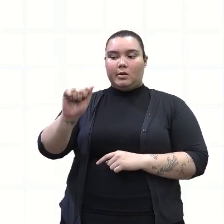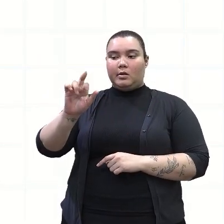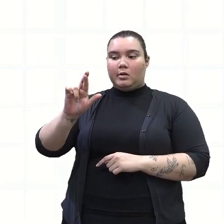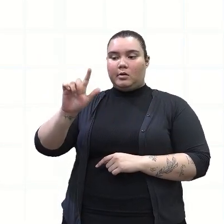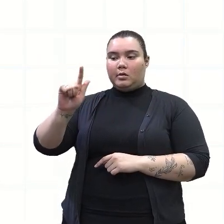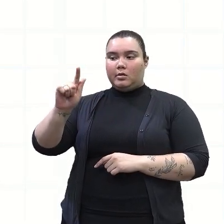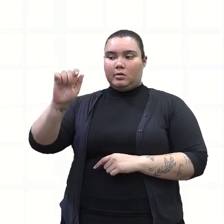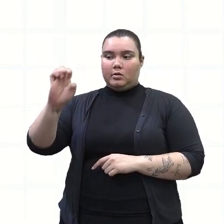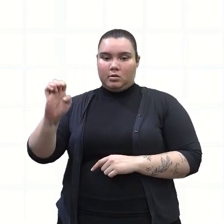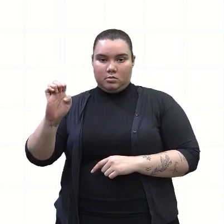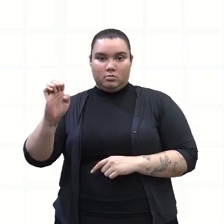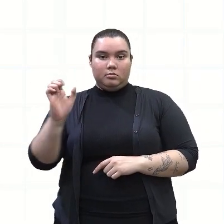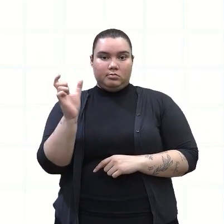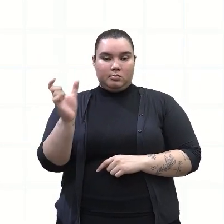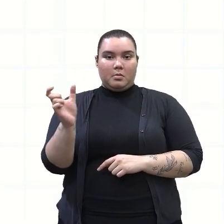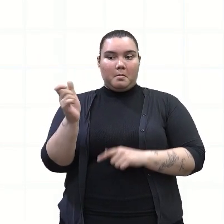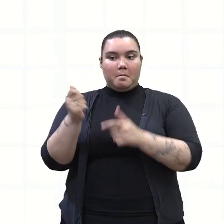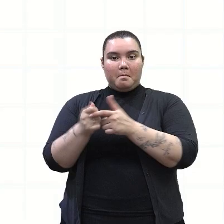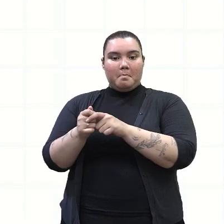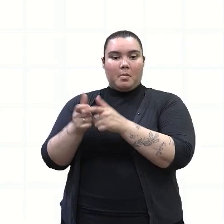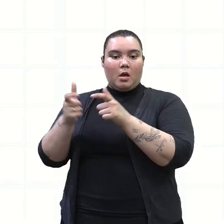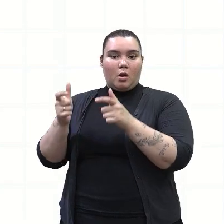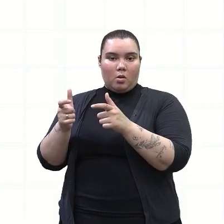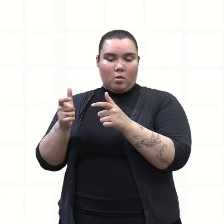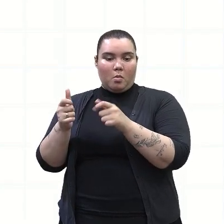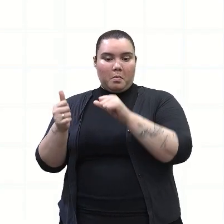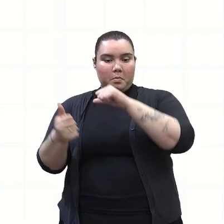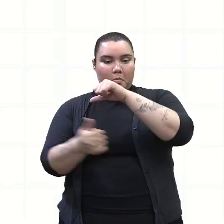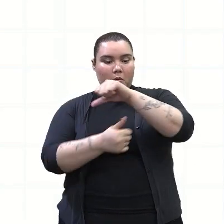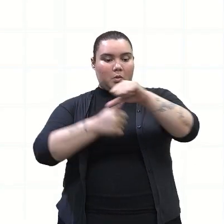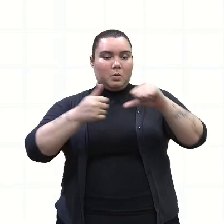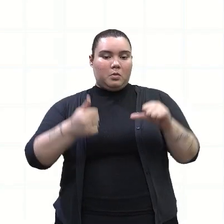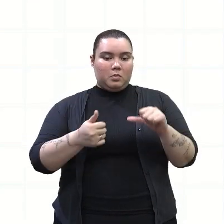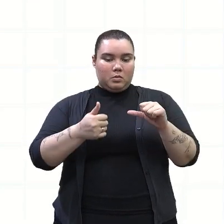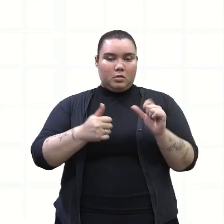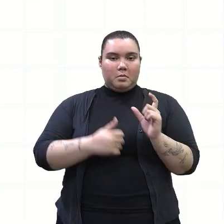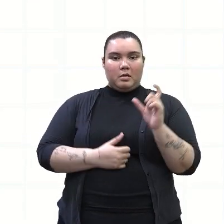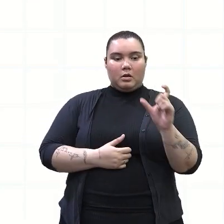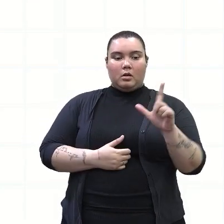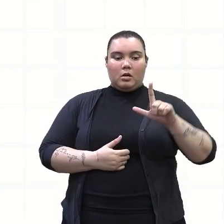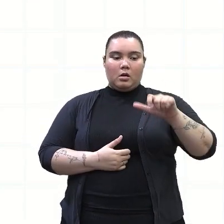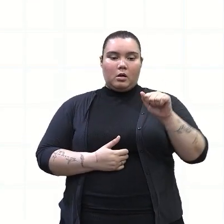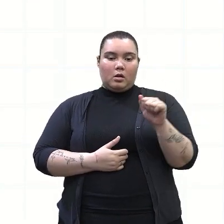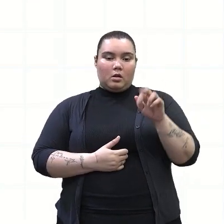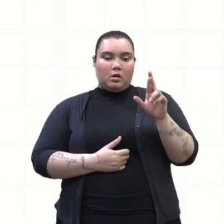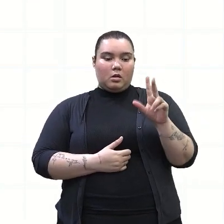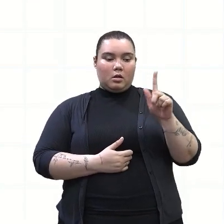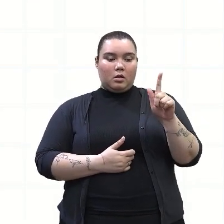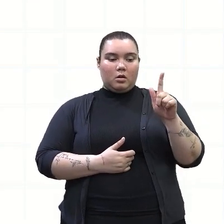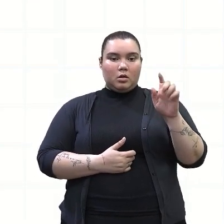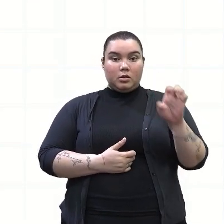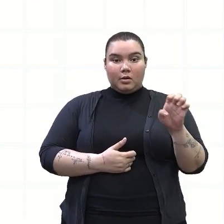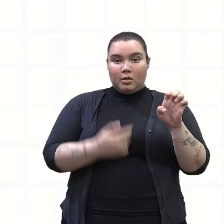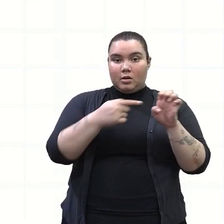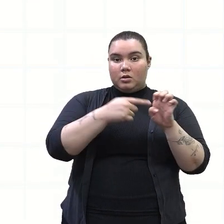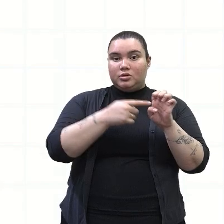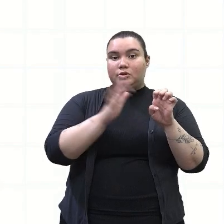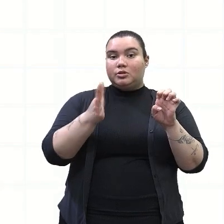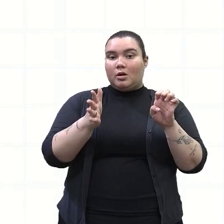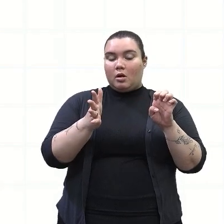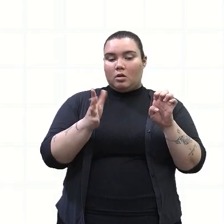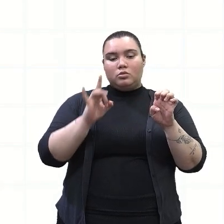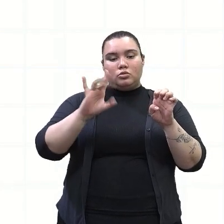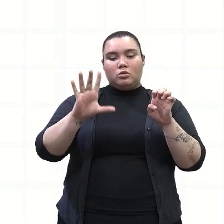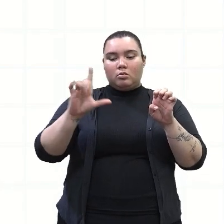Que é maior. Como é que ficou aqui o superlativo, ó, largest? Como eu já tenho o E aqui no final, ó, certo? Eu só